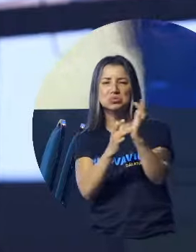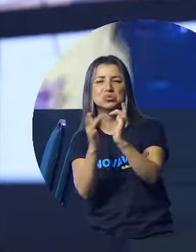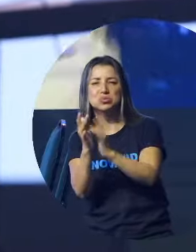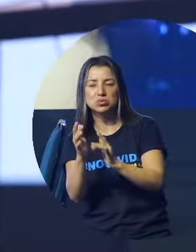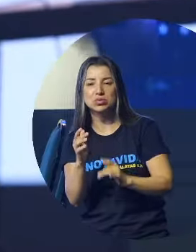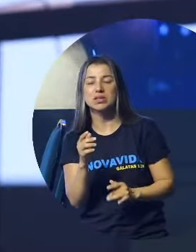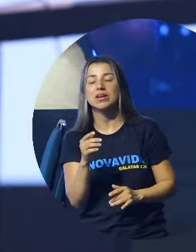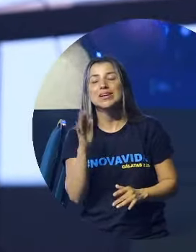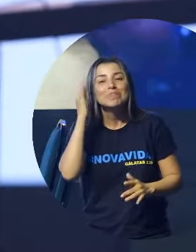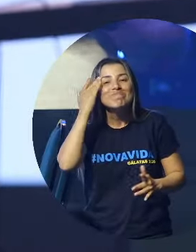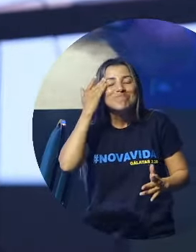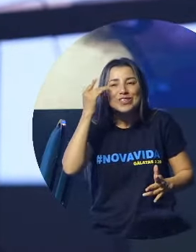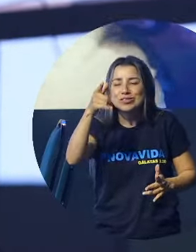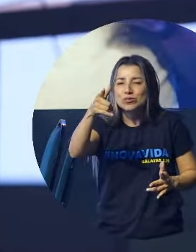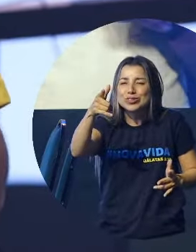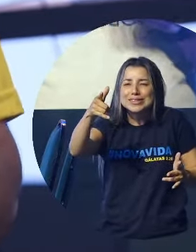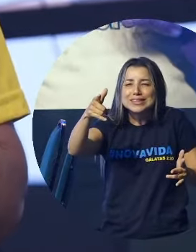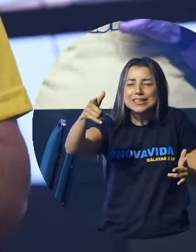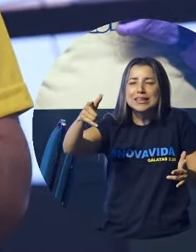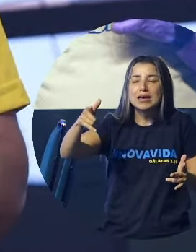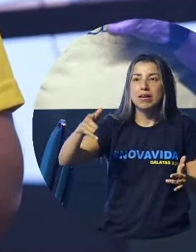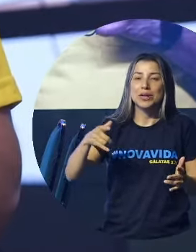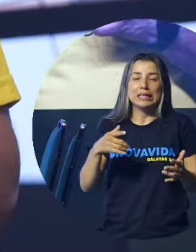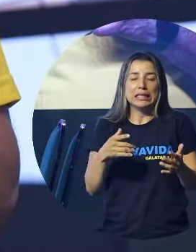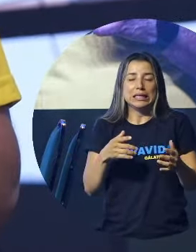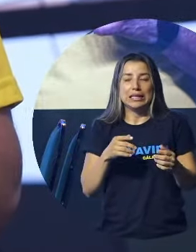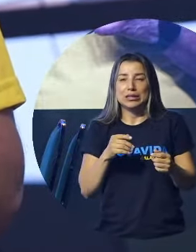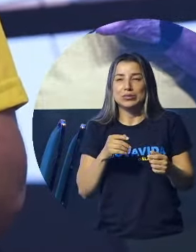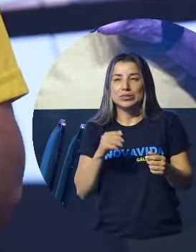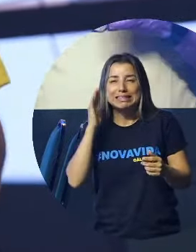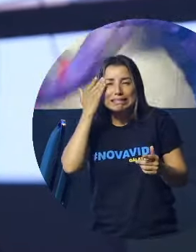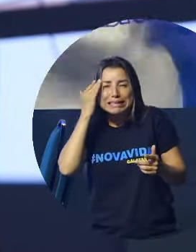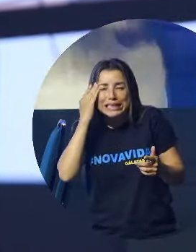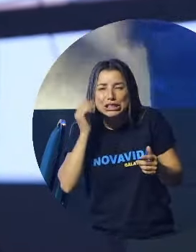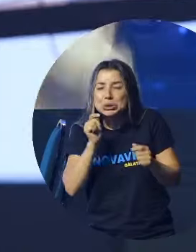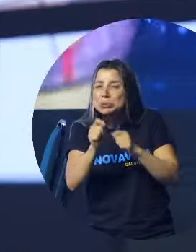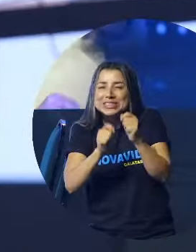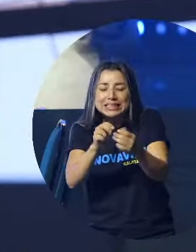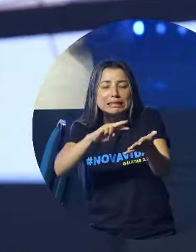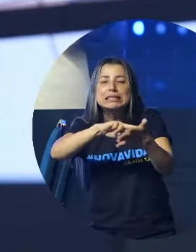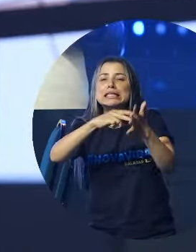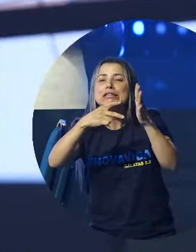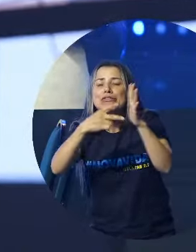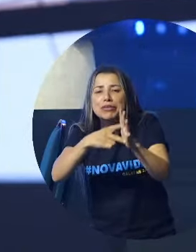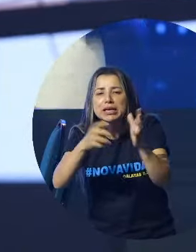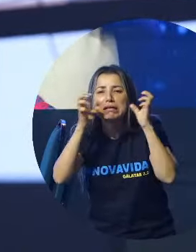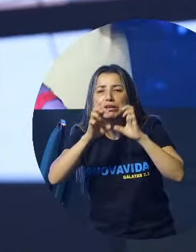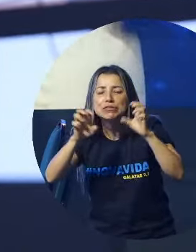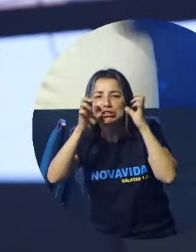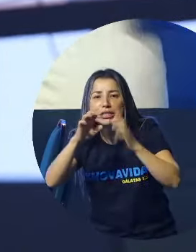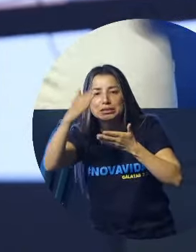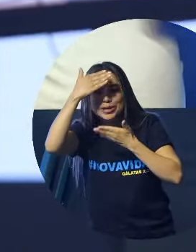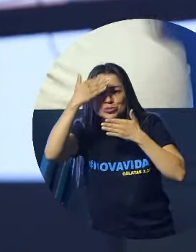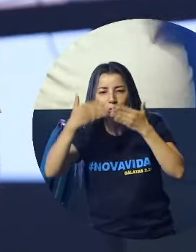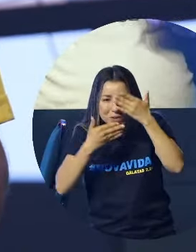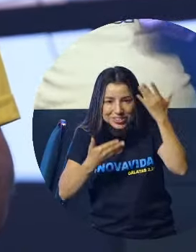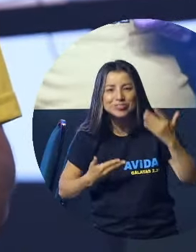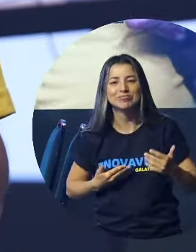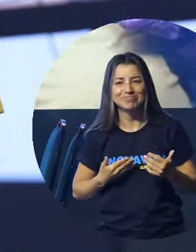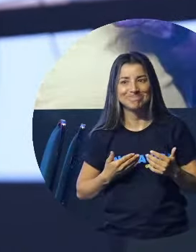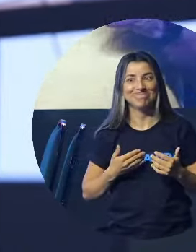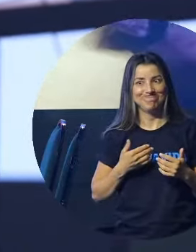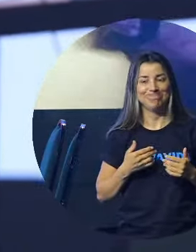Eu não sei se você entende o que é evangelização de muçulmanos. O que é isso? E nós temos que preparar as nossas